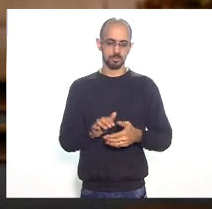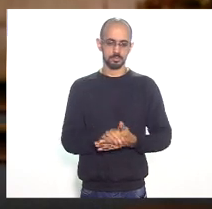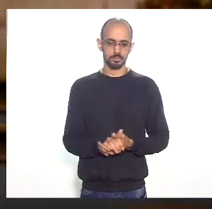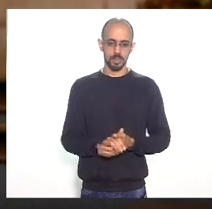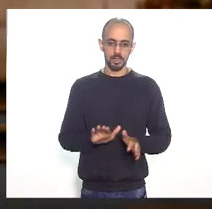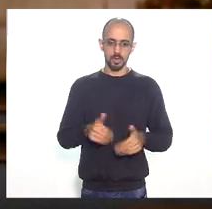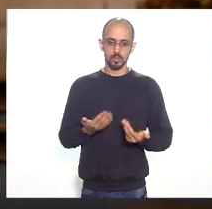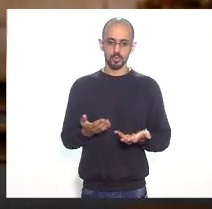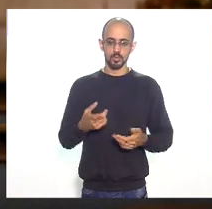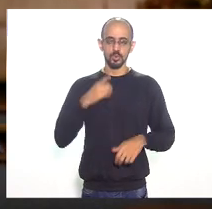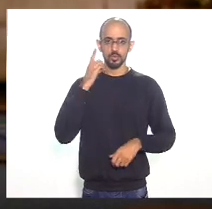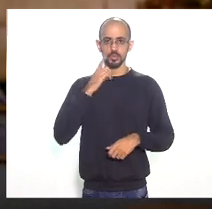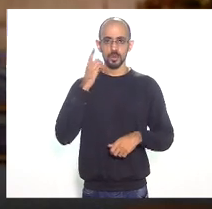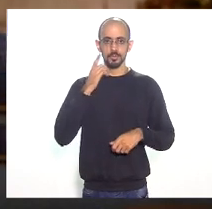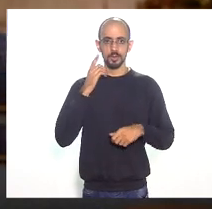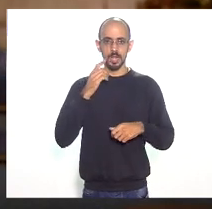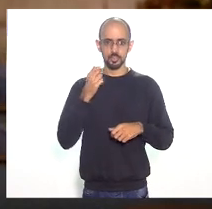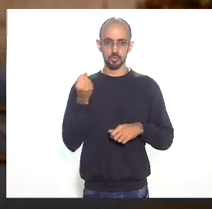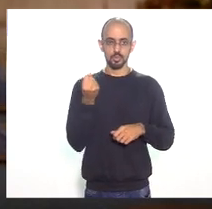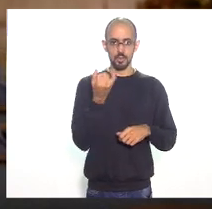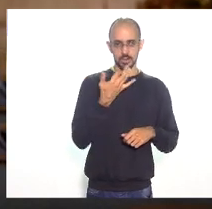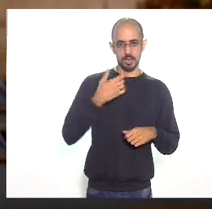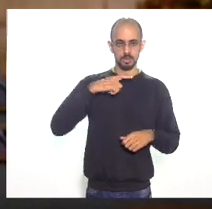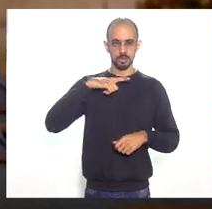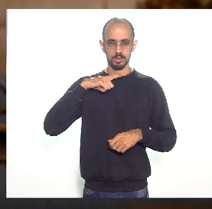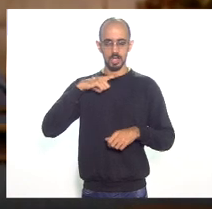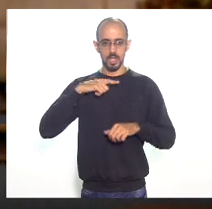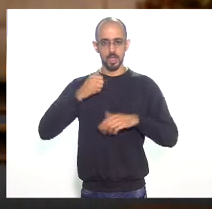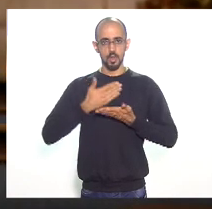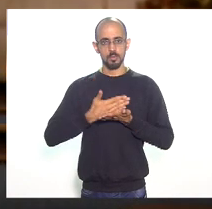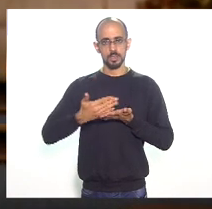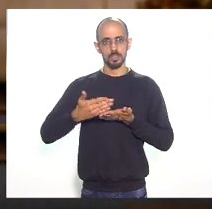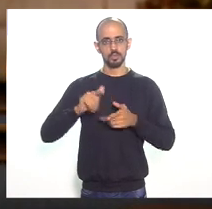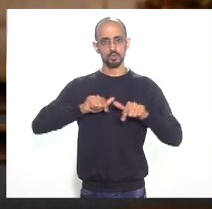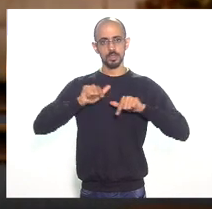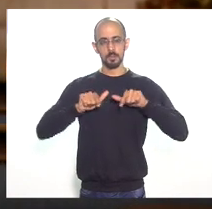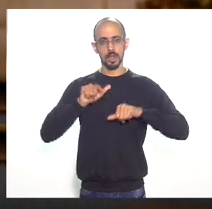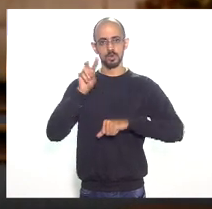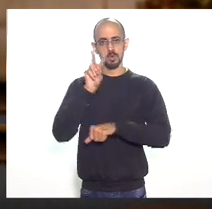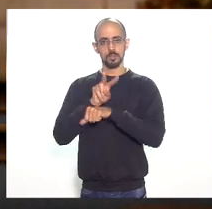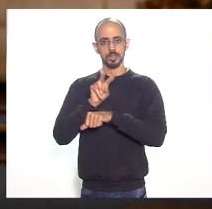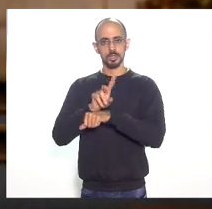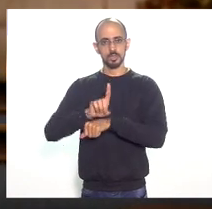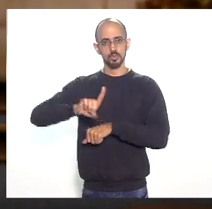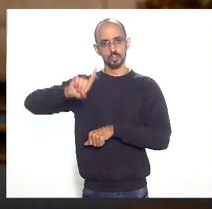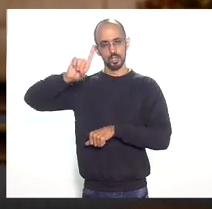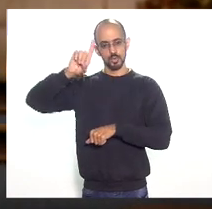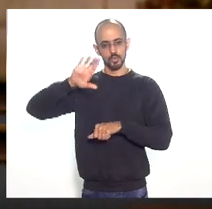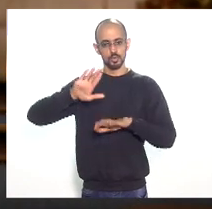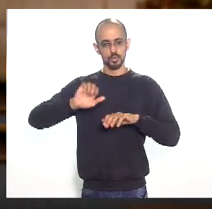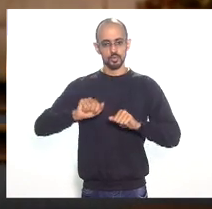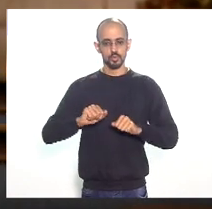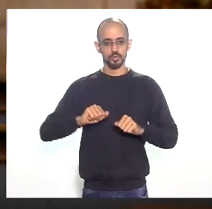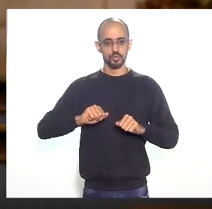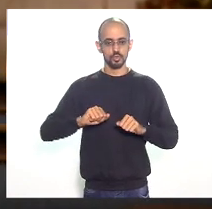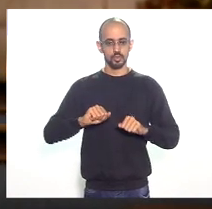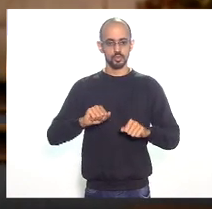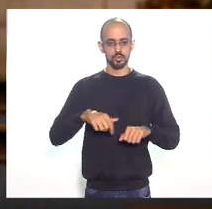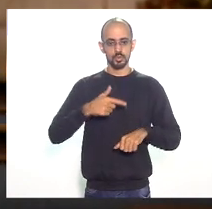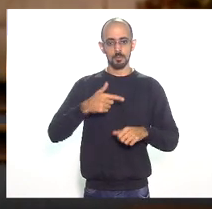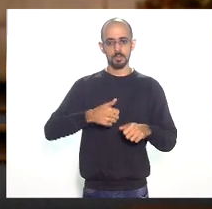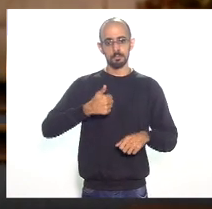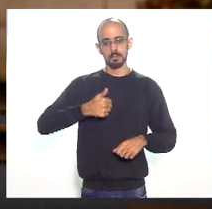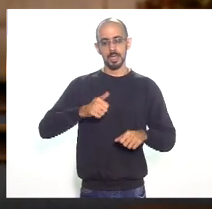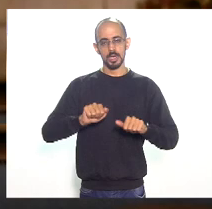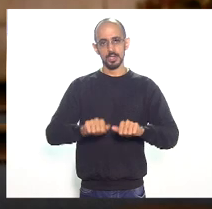Havendo número legal e sobre a proteção de Deus, iniciamos os nossos trabalhos. Está aberta a primeira sessão extraordinária do dia 21 de abril